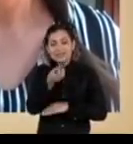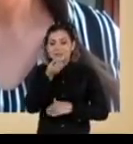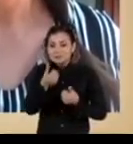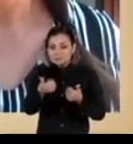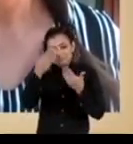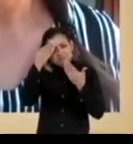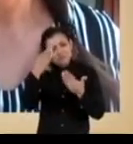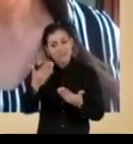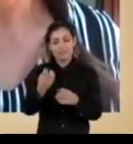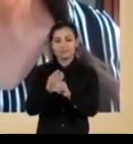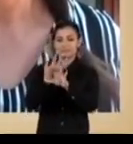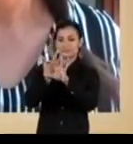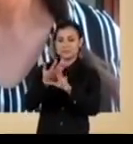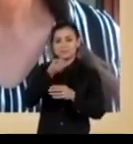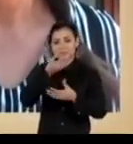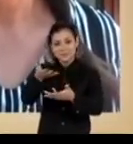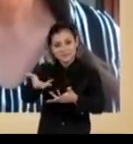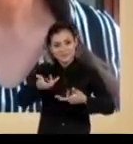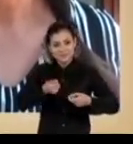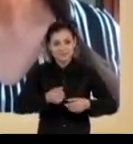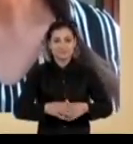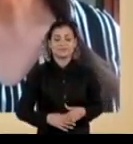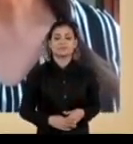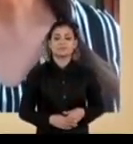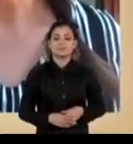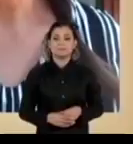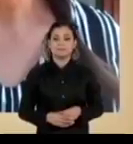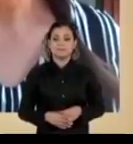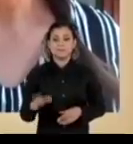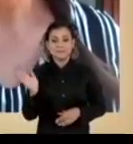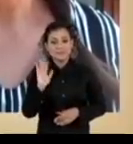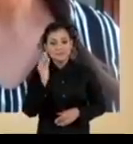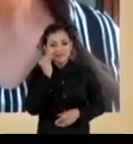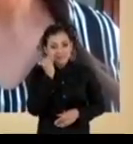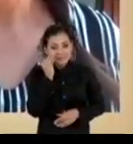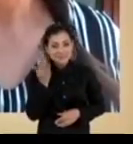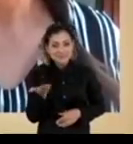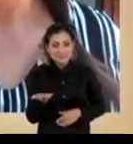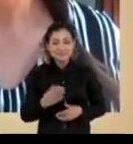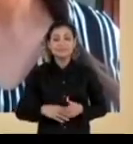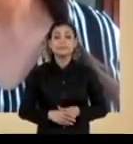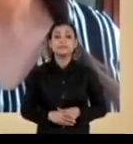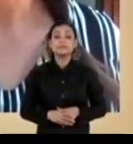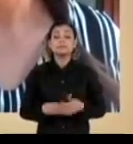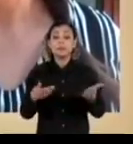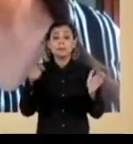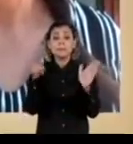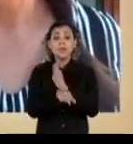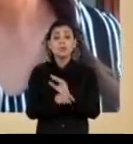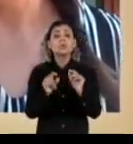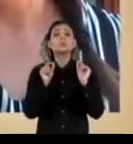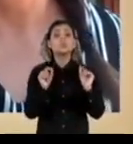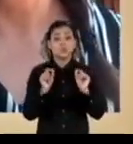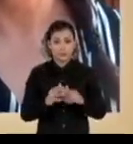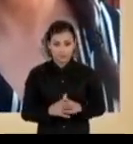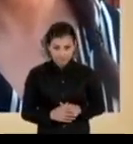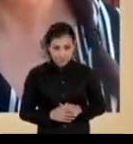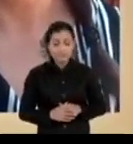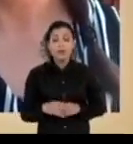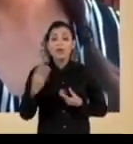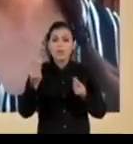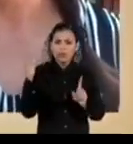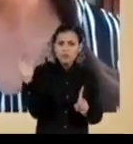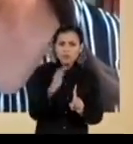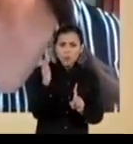aqui no JC1, seja muito bem-vinda. Olá, Joyce. Olá, Virgínia. Bom, a primeira pergunta é a seguinte, qual é o